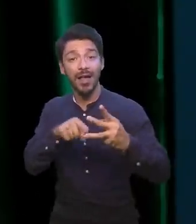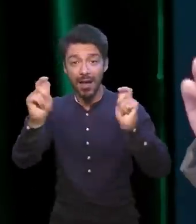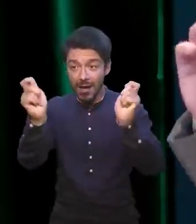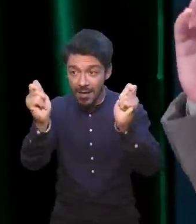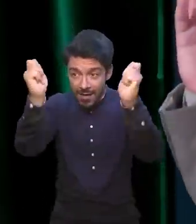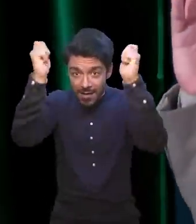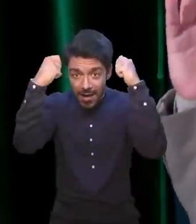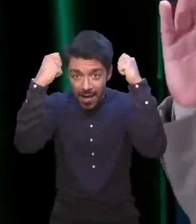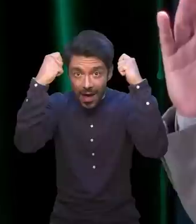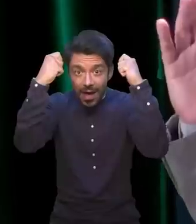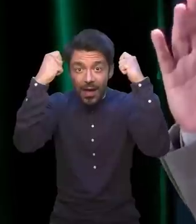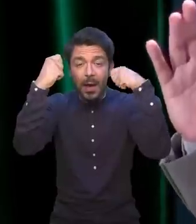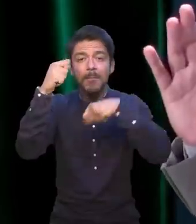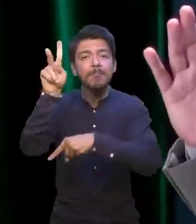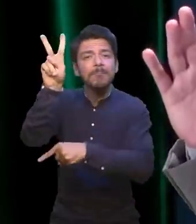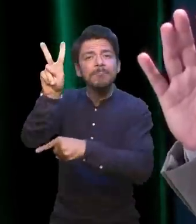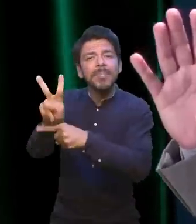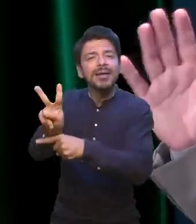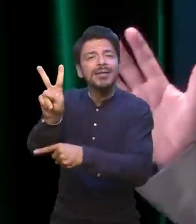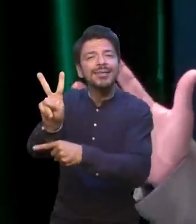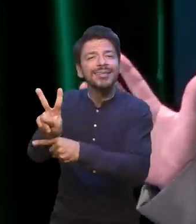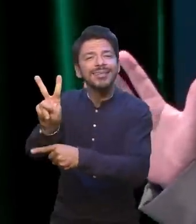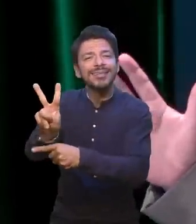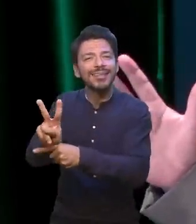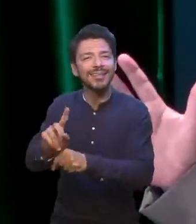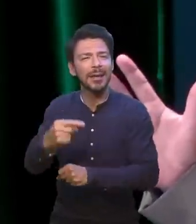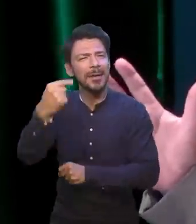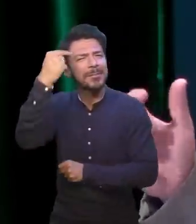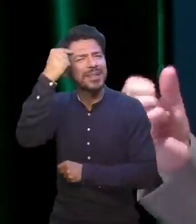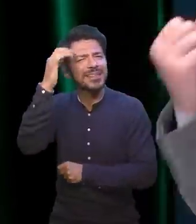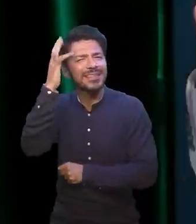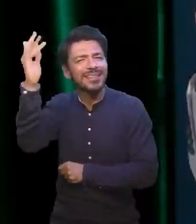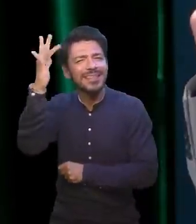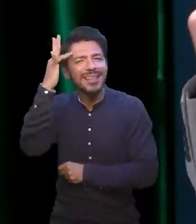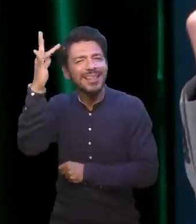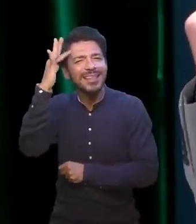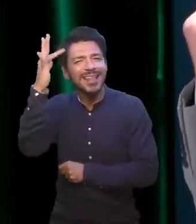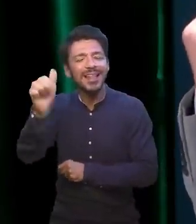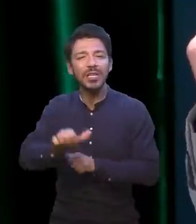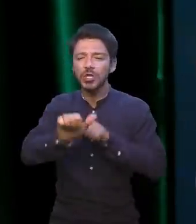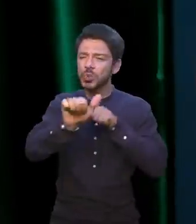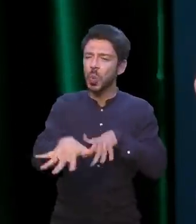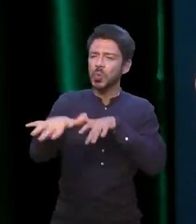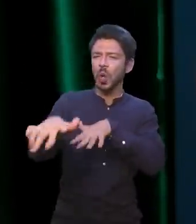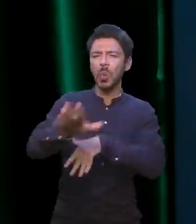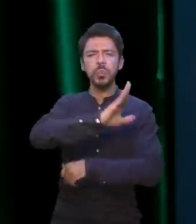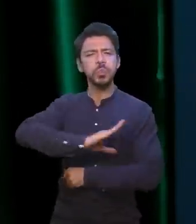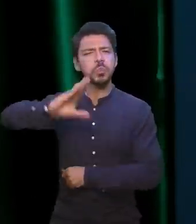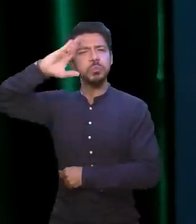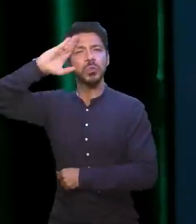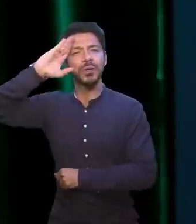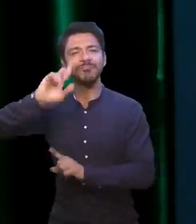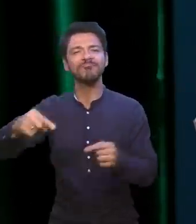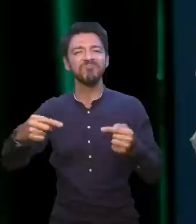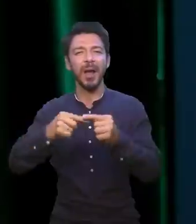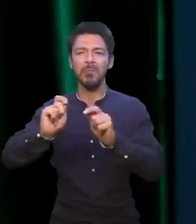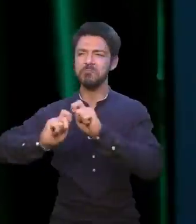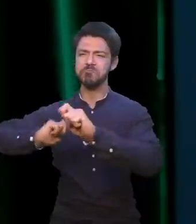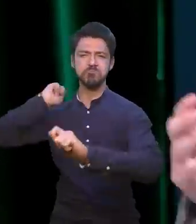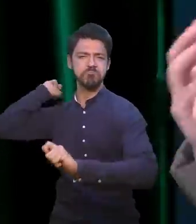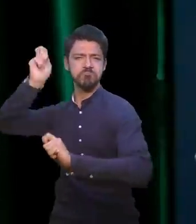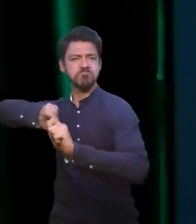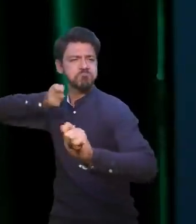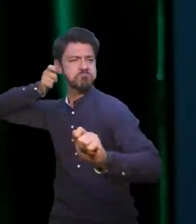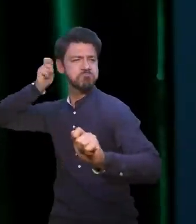acho interessante que nós vamos aqui nos imaginamos como soldados da nova fé. Escudo do amor, lança da caridade. Nós vamos